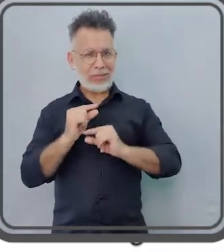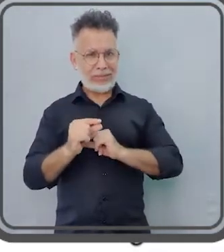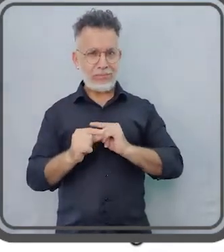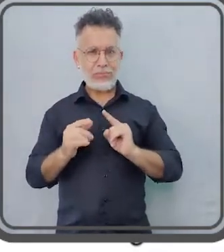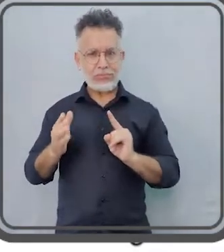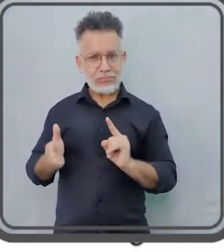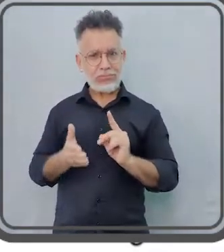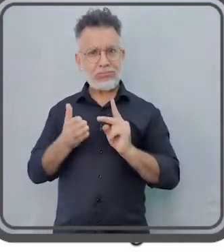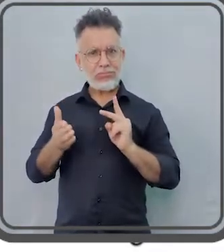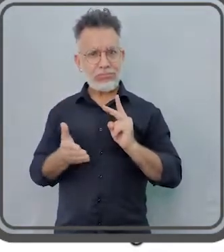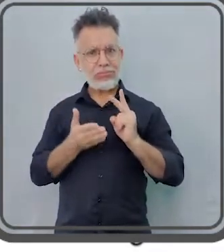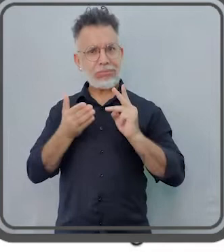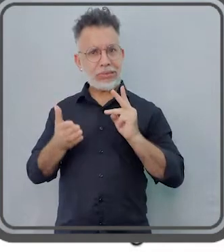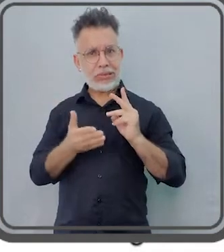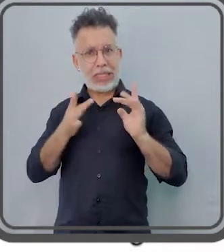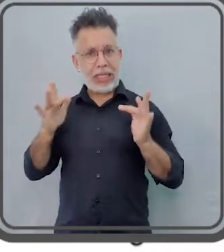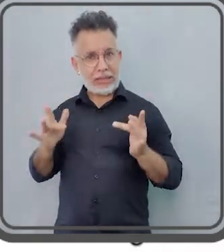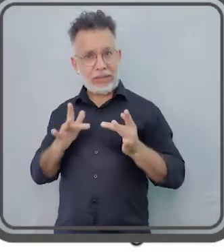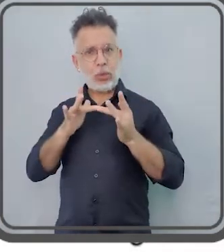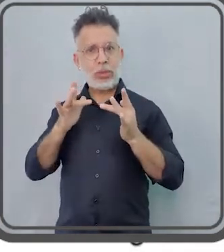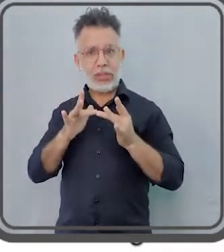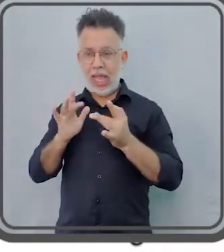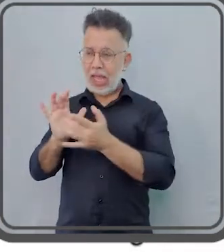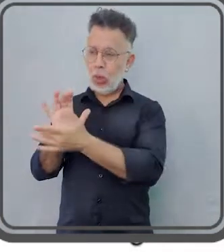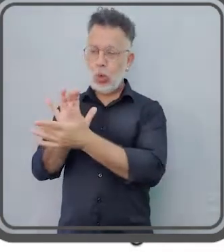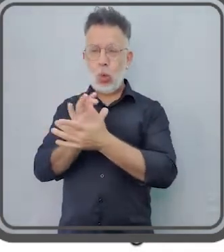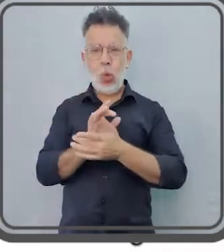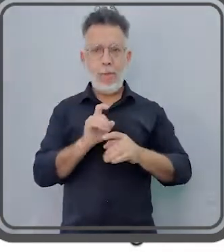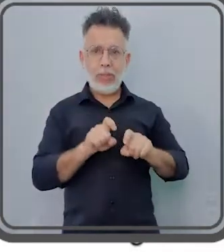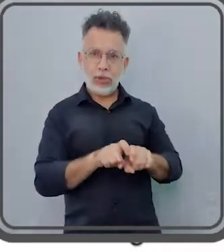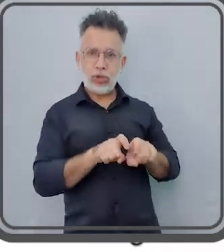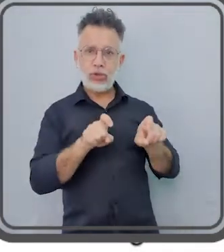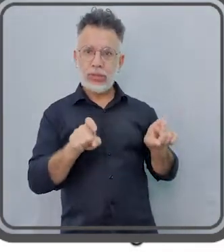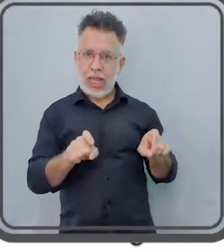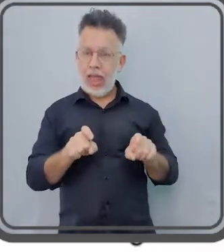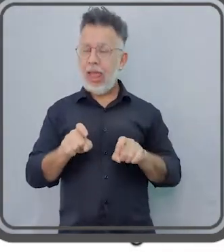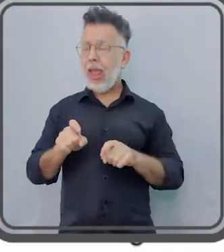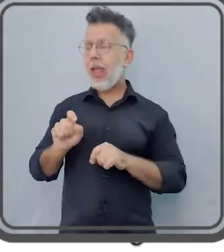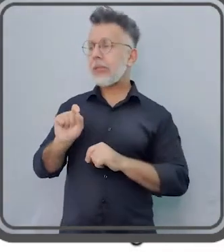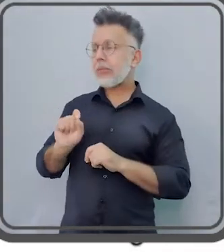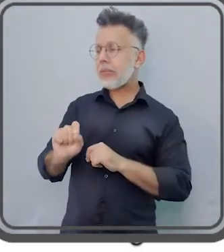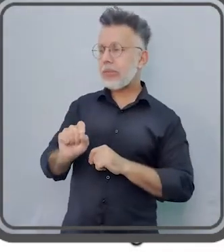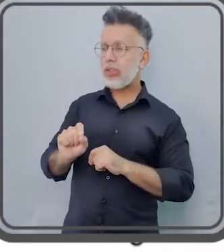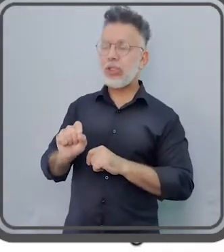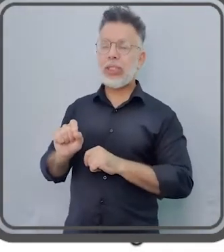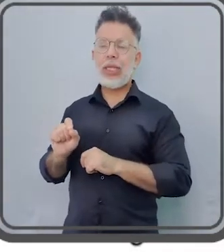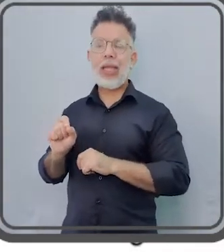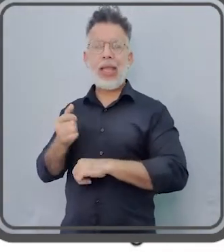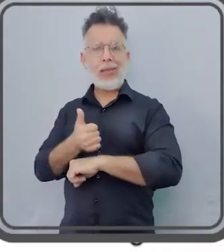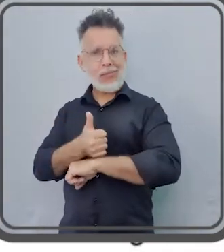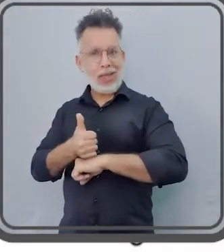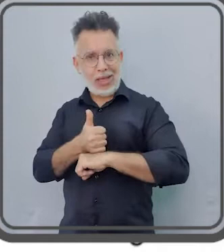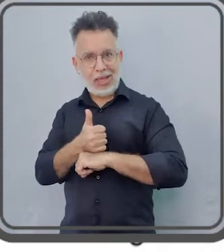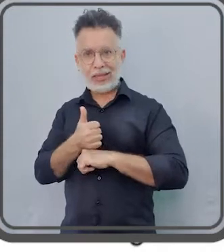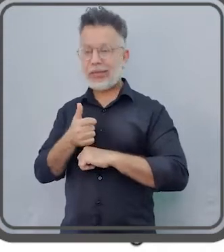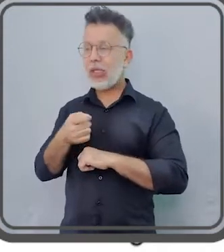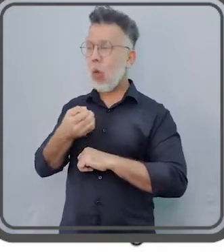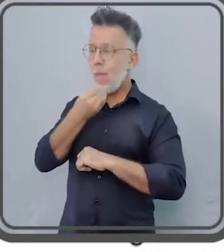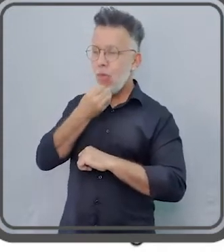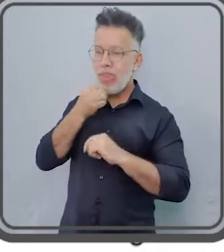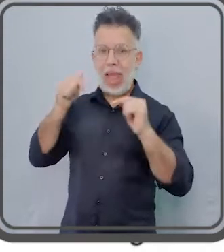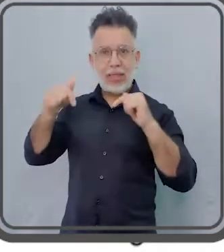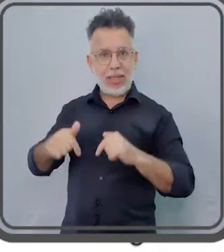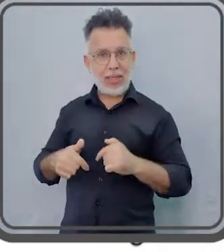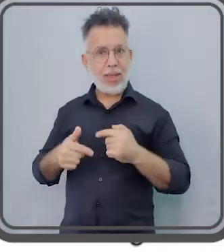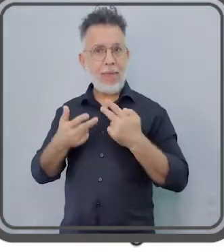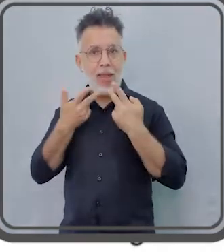de engajamento em engajamento, de conectar em grupos de ginecologistas e de fisioterapeutas pélvicas, de janelas como essas aqui que se abrem para a